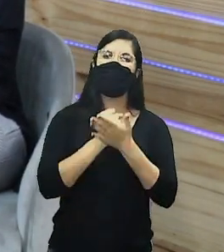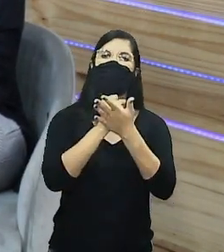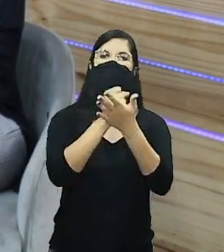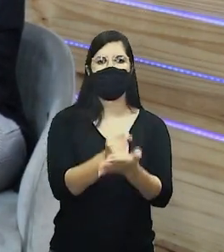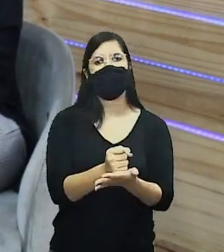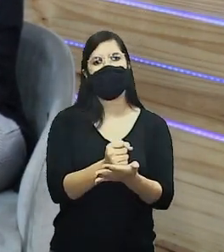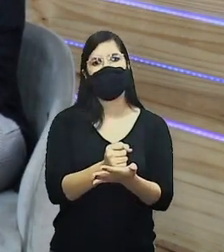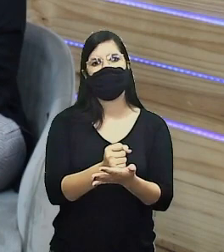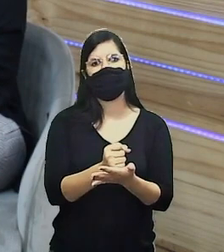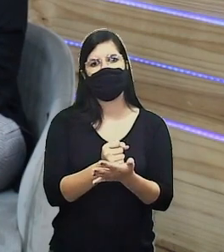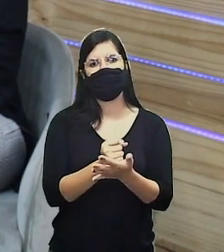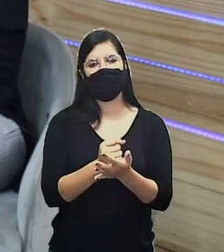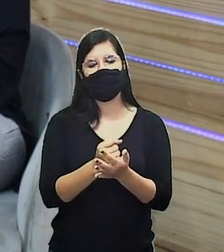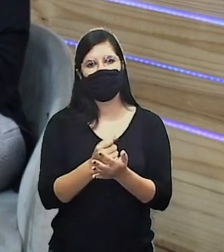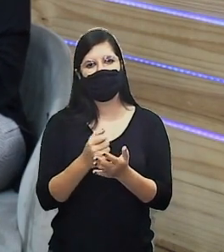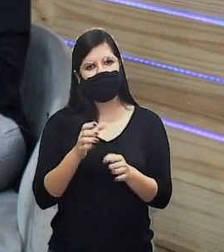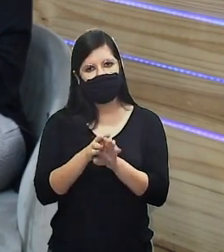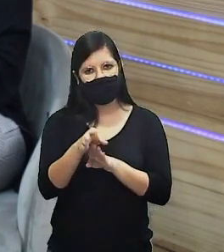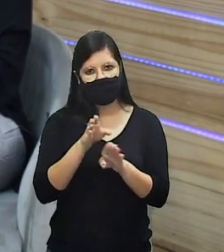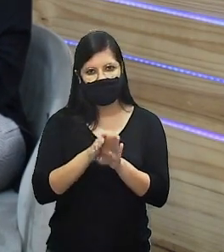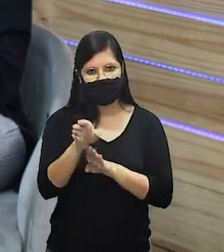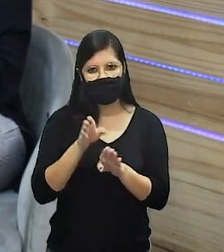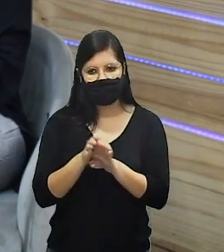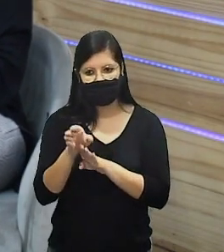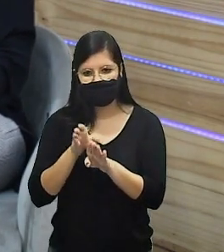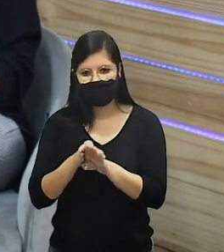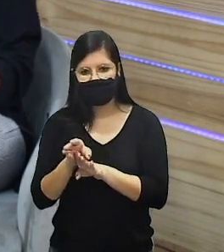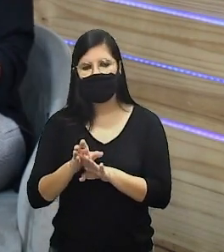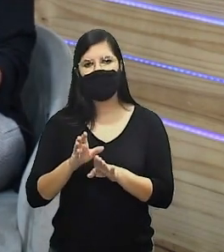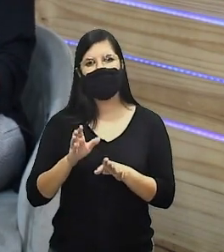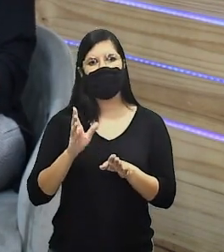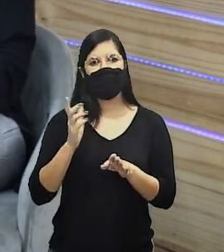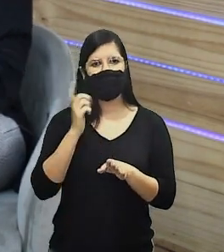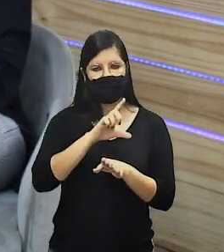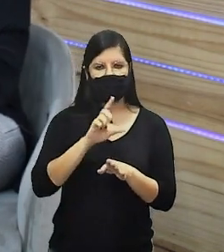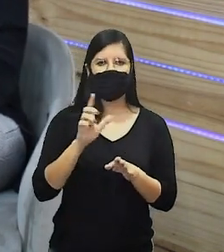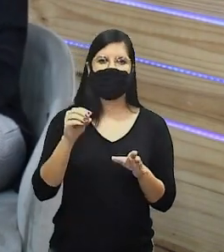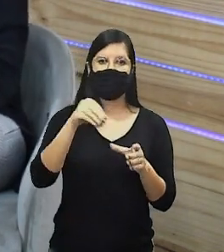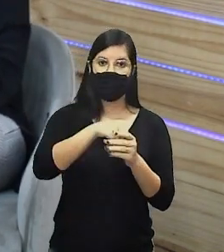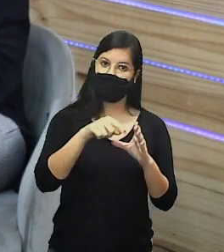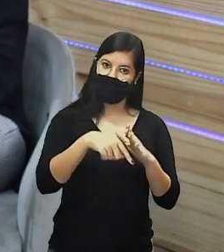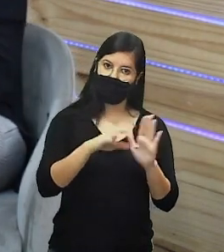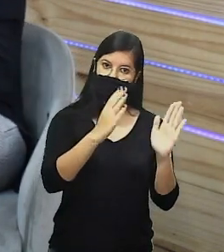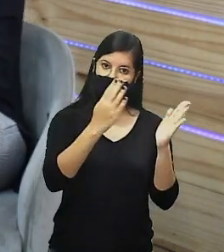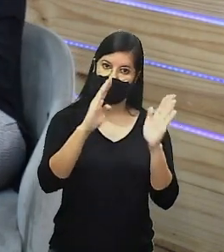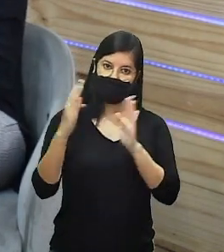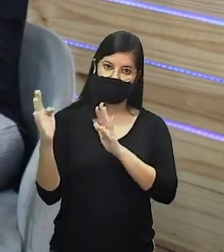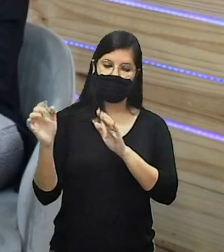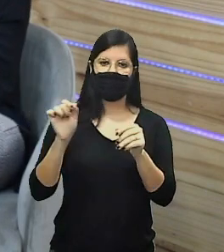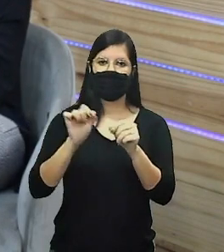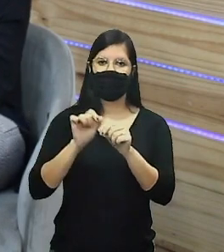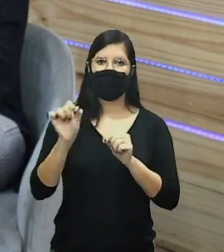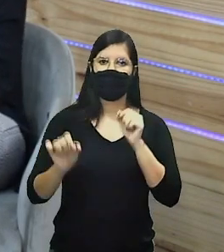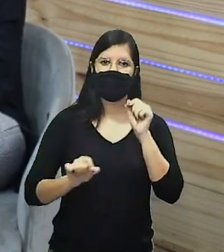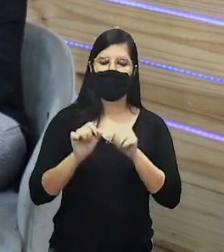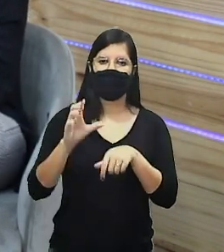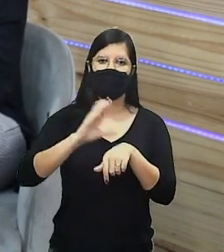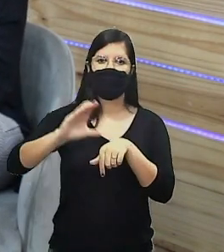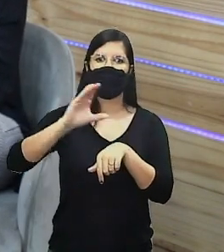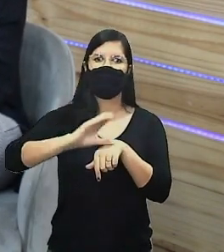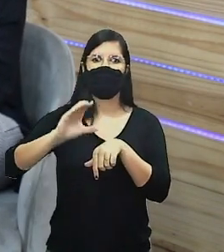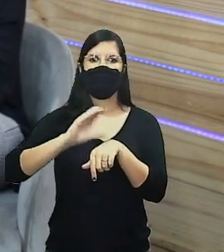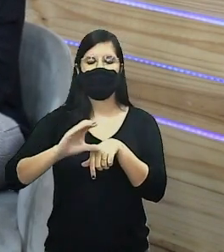gente pode, no máximo, orientar e contribuir, né, dentro da biblioteca. O que pode ser feito dentro de um curso